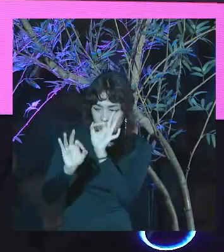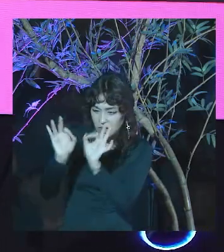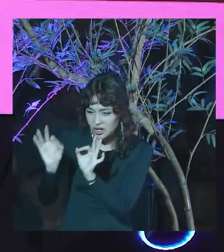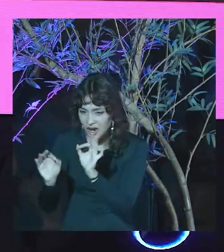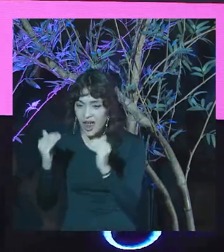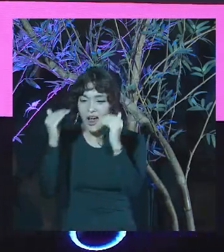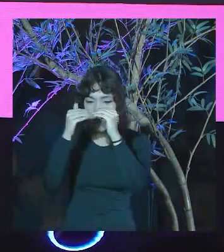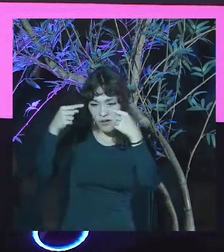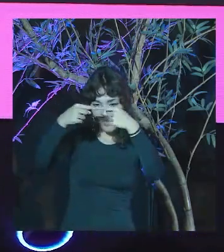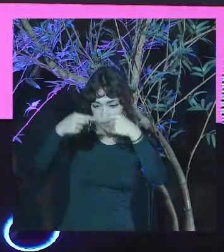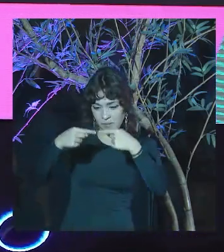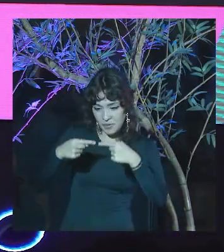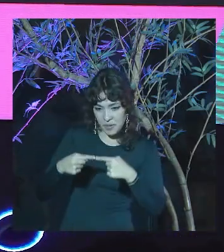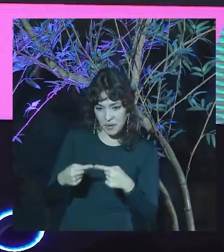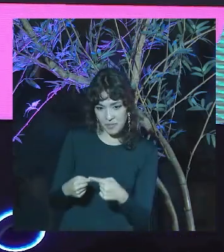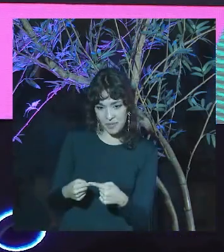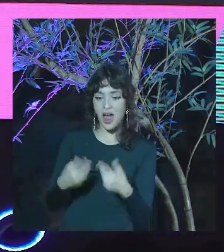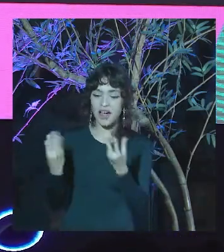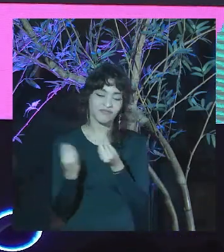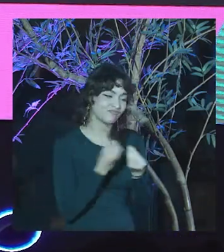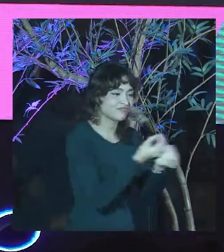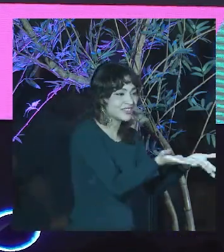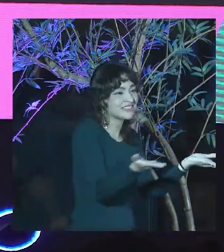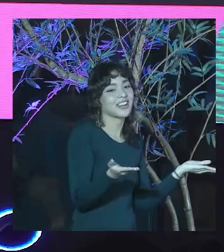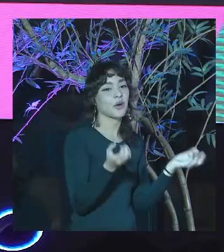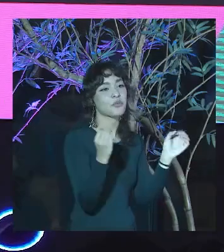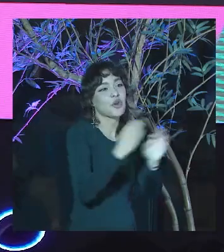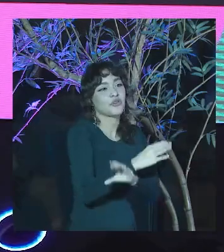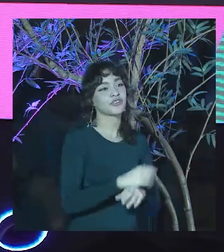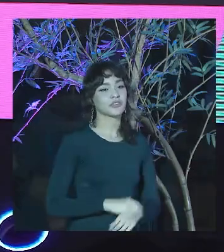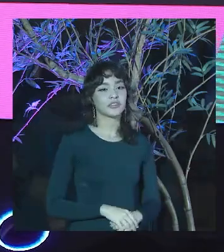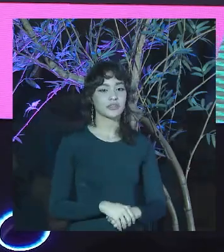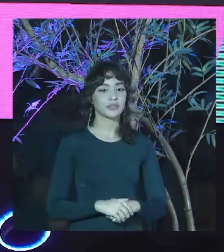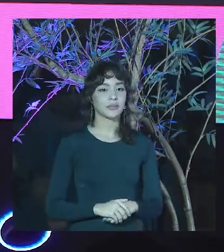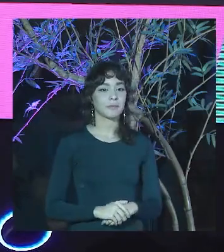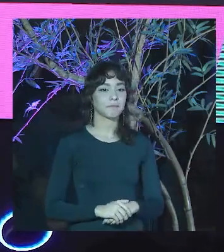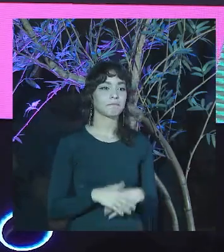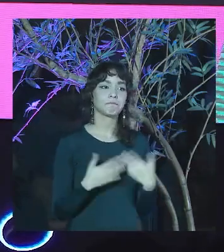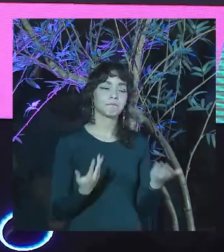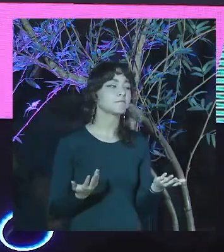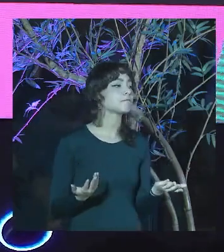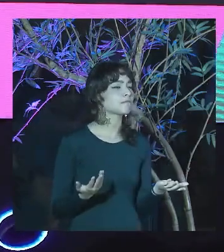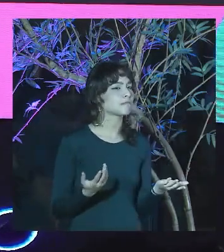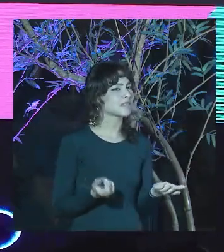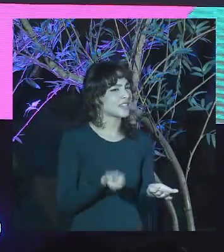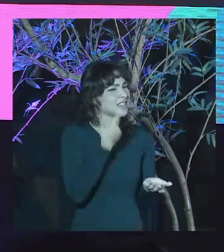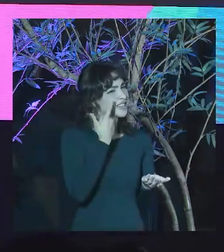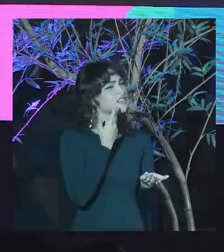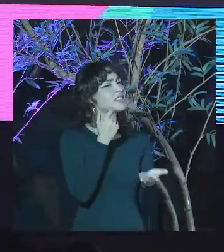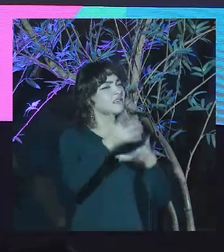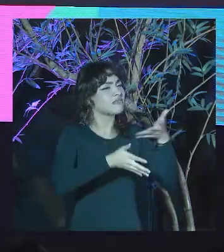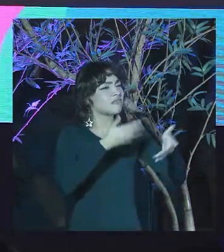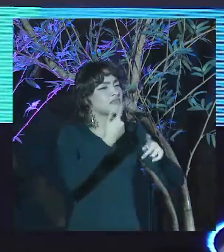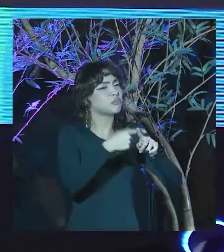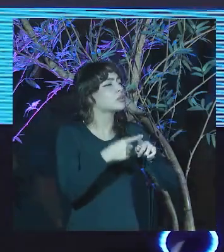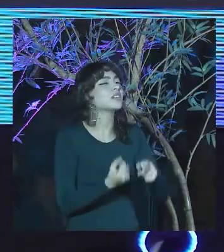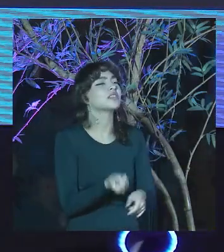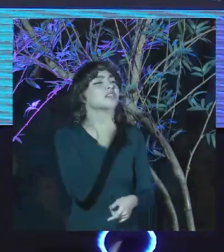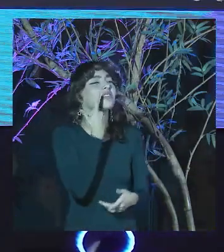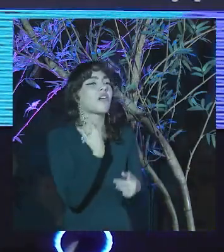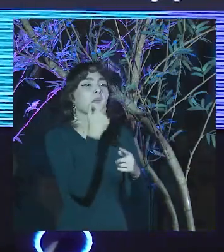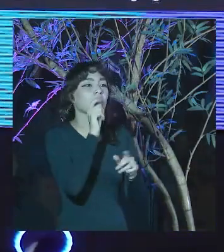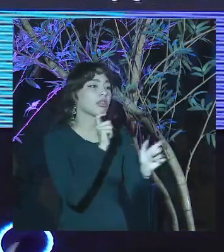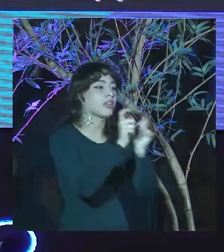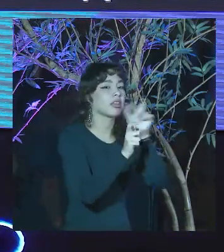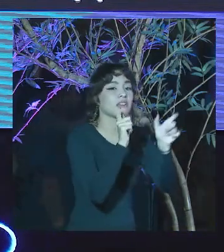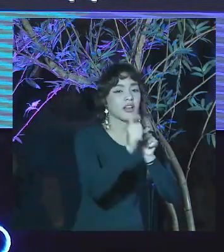fizesse sentido no storytelling e entregaram. Isso parece esquisito dizer dessa forma, parece uma ofensa,